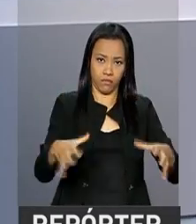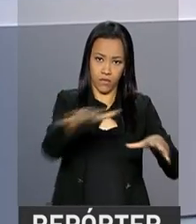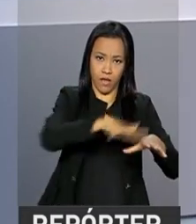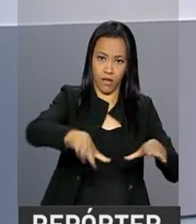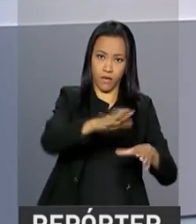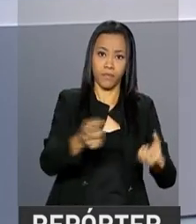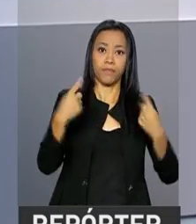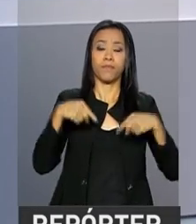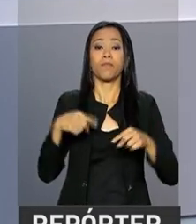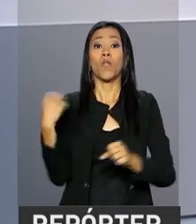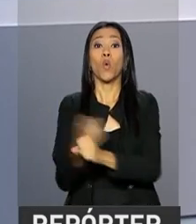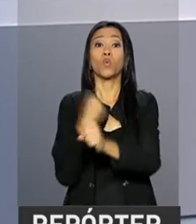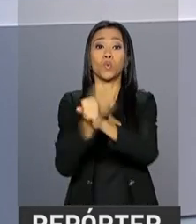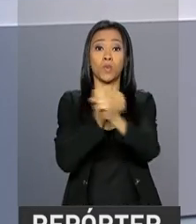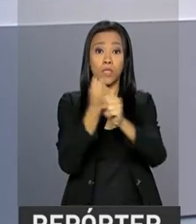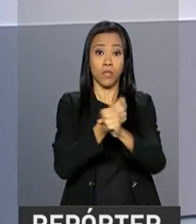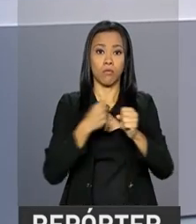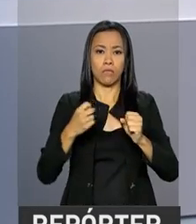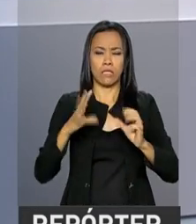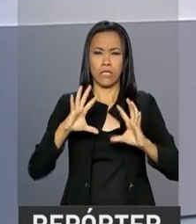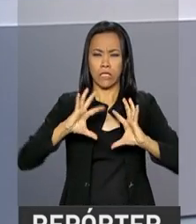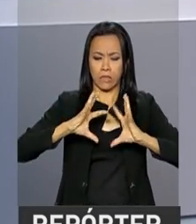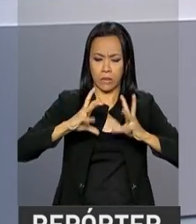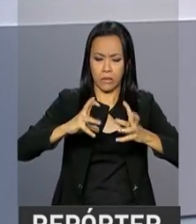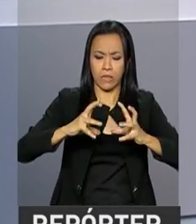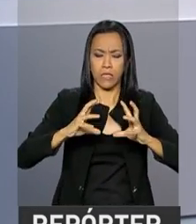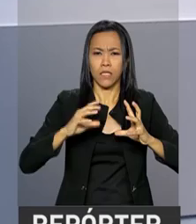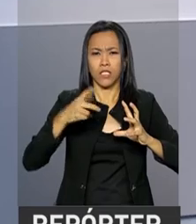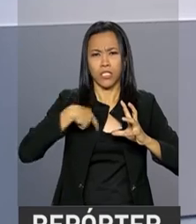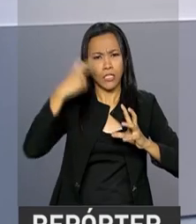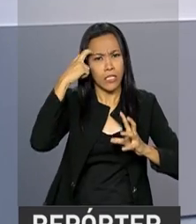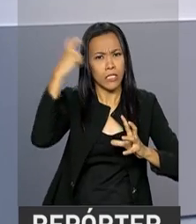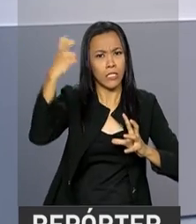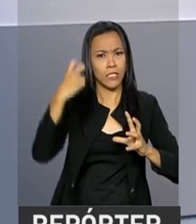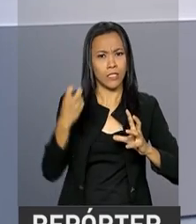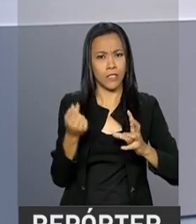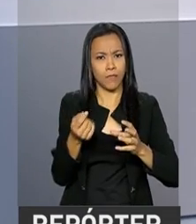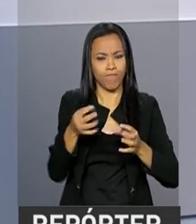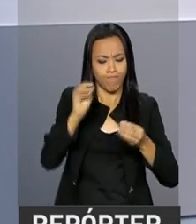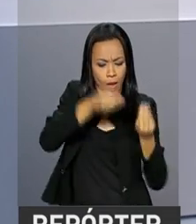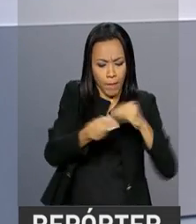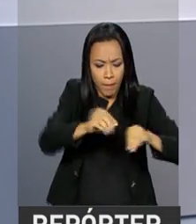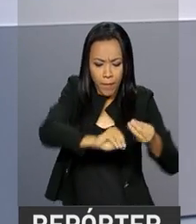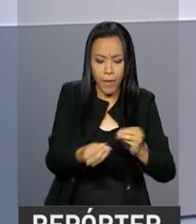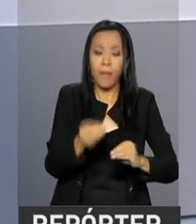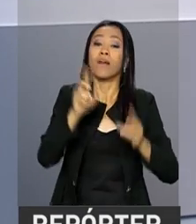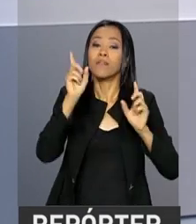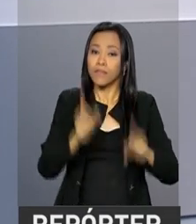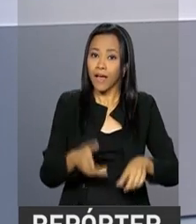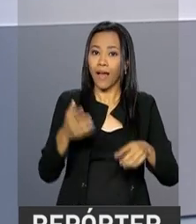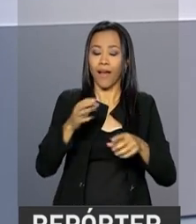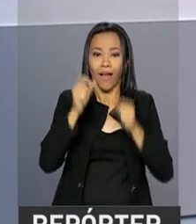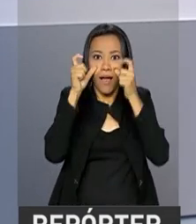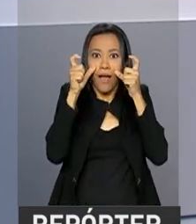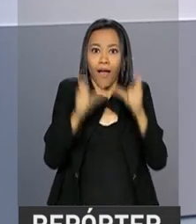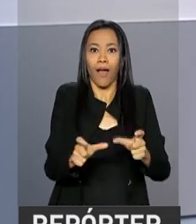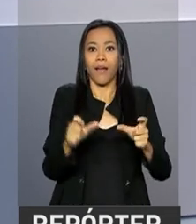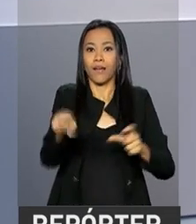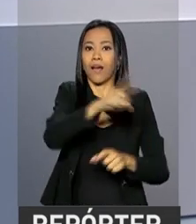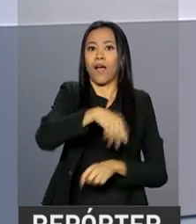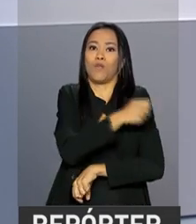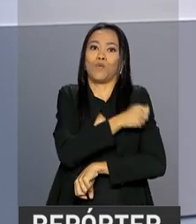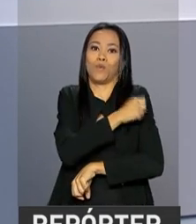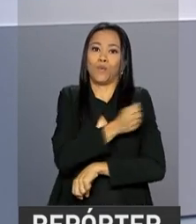A construção de máquinas com inteligência artificial está conquistando o interesse de alunos do ensino médio pelo país. Aqui em Brasília, um grupo